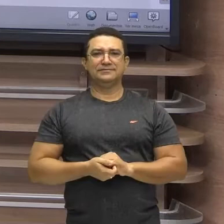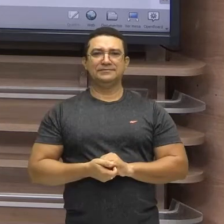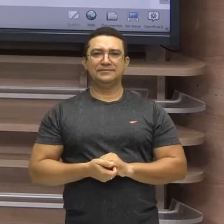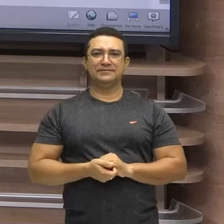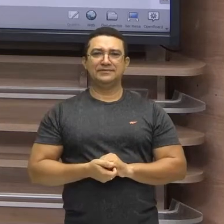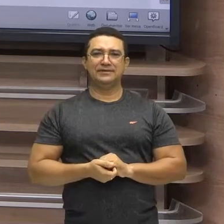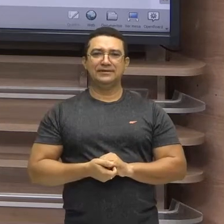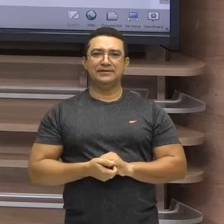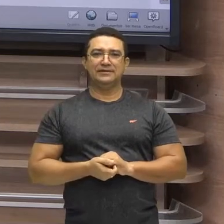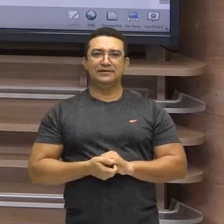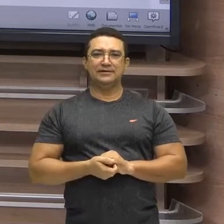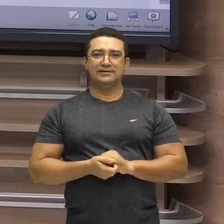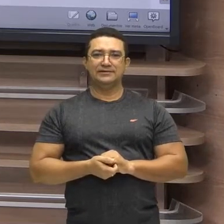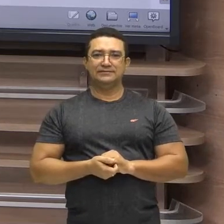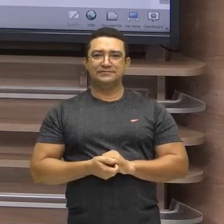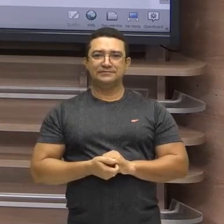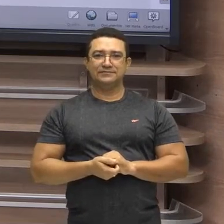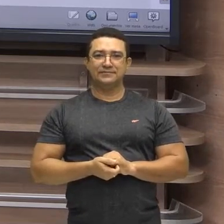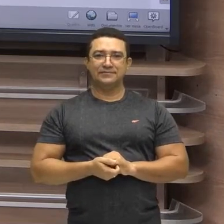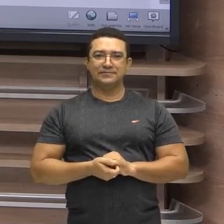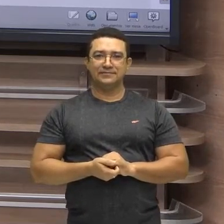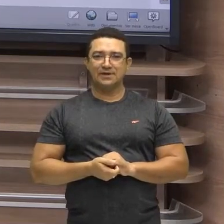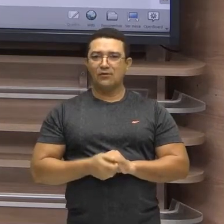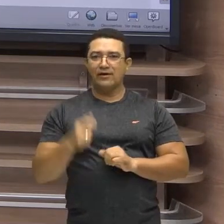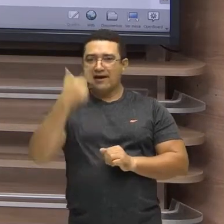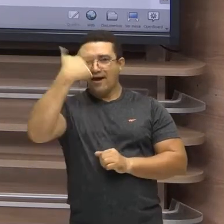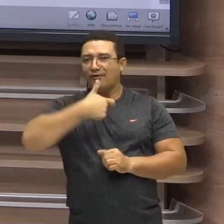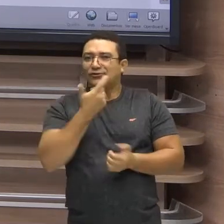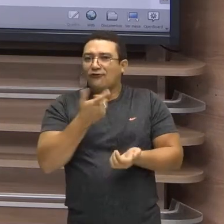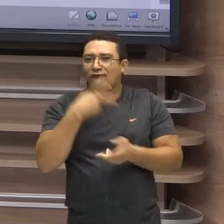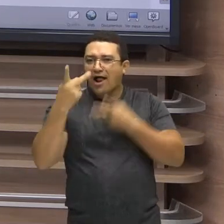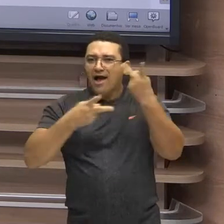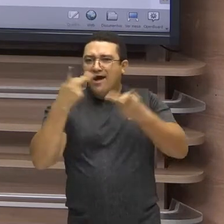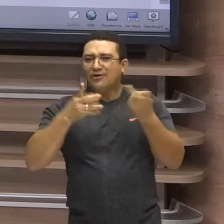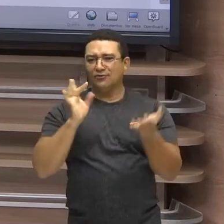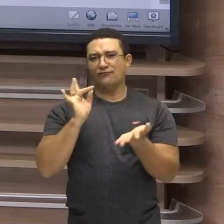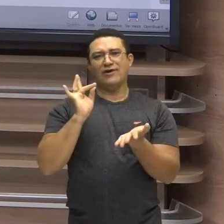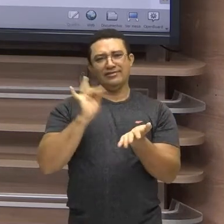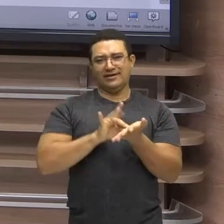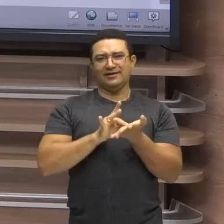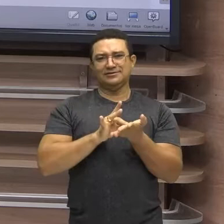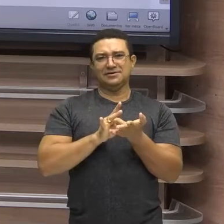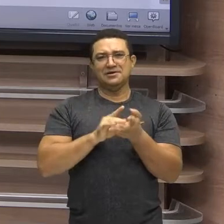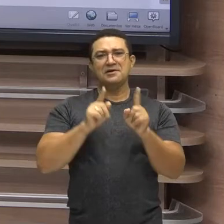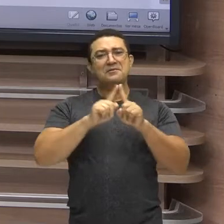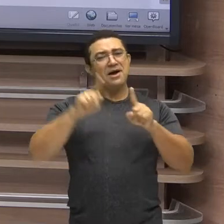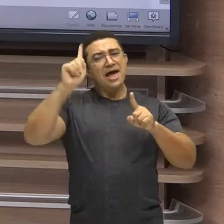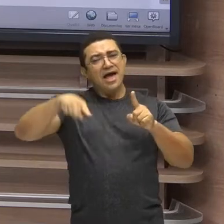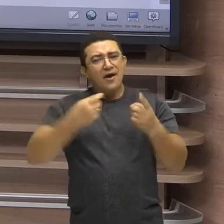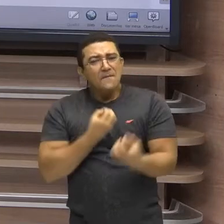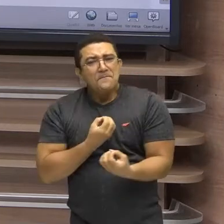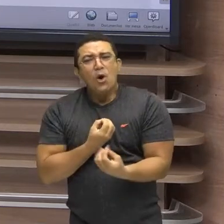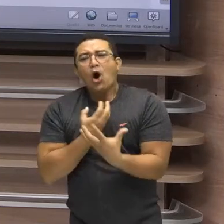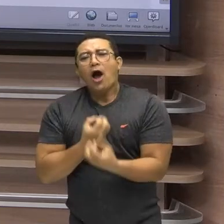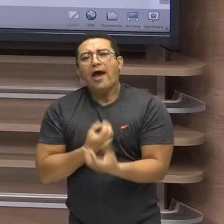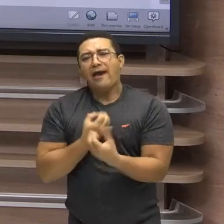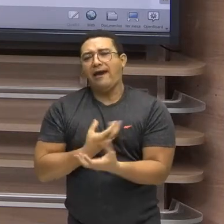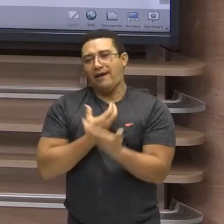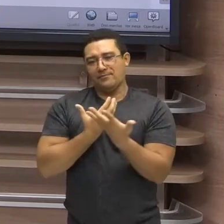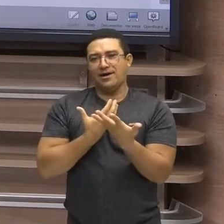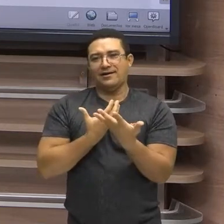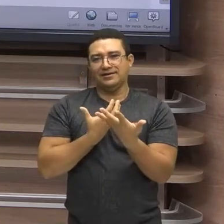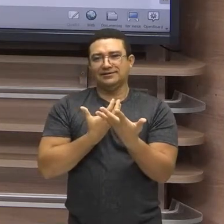né? Eu não estou falando a verdade, só que como é um poema, né,